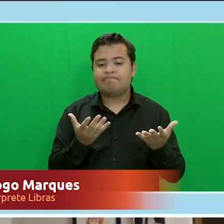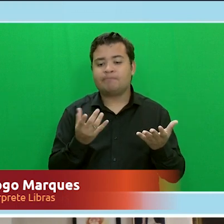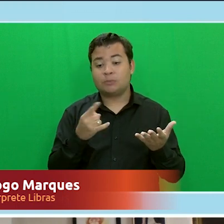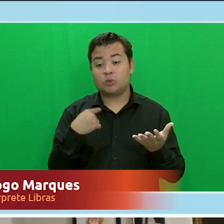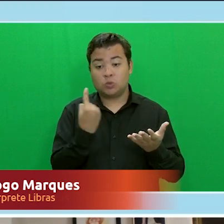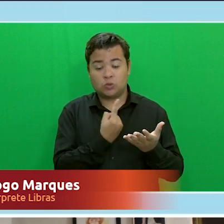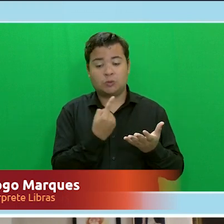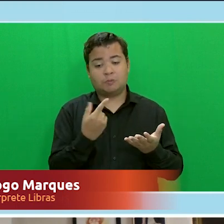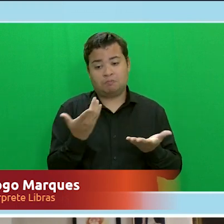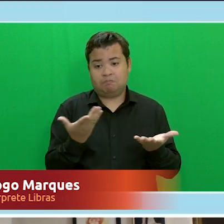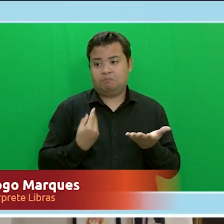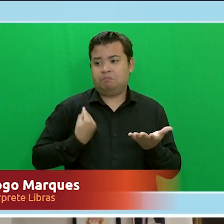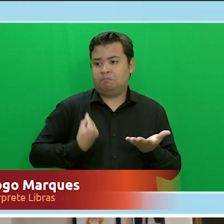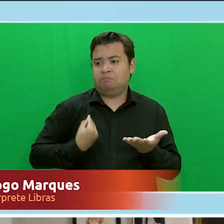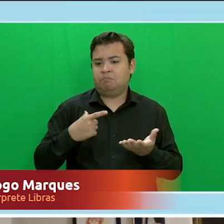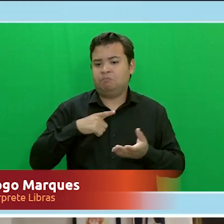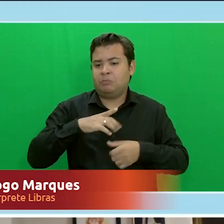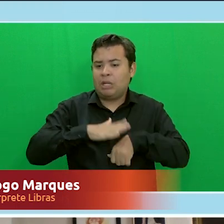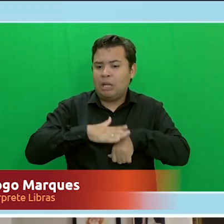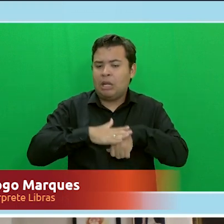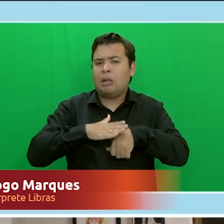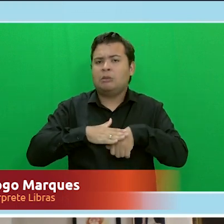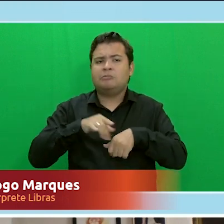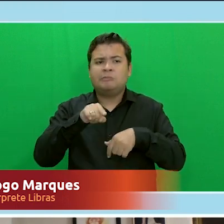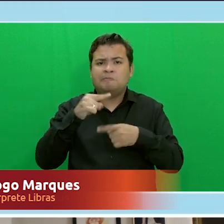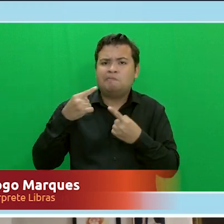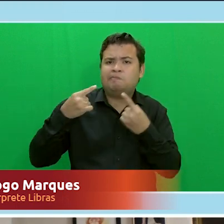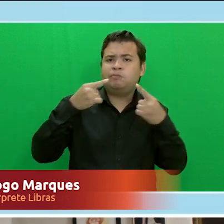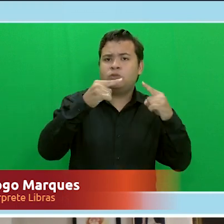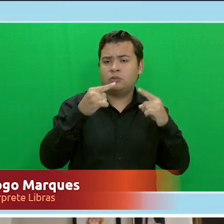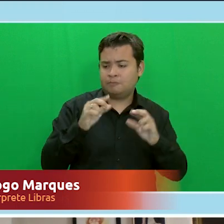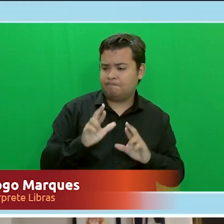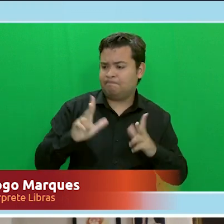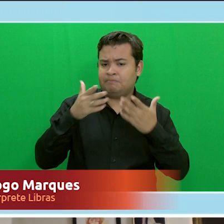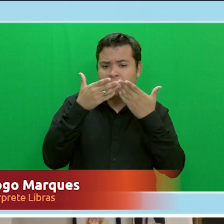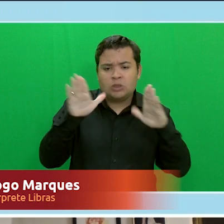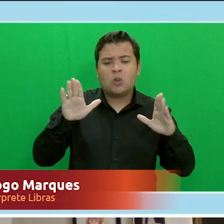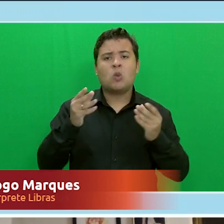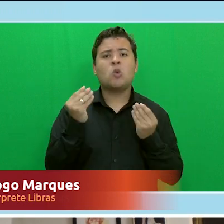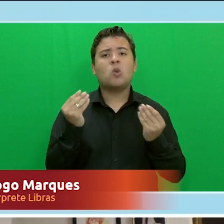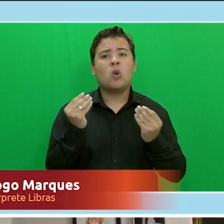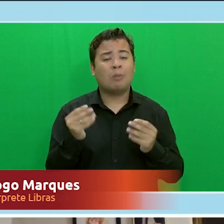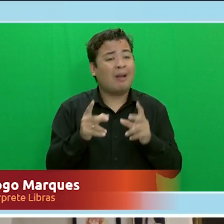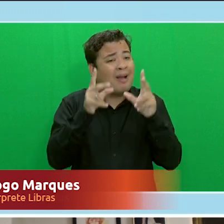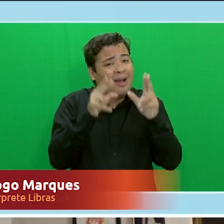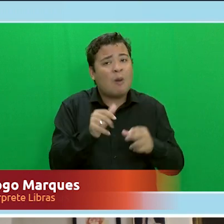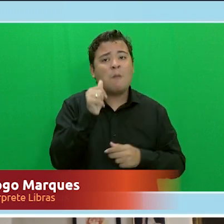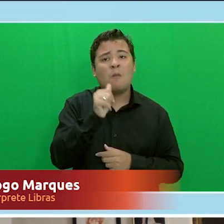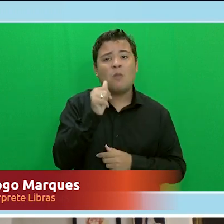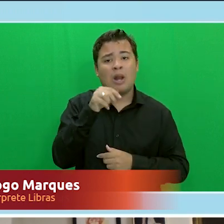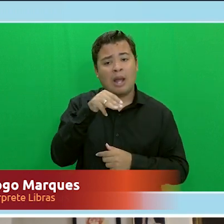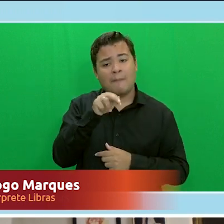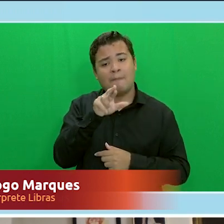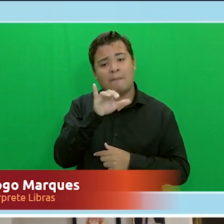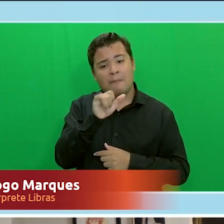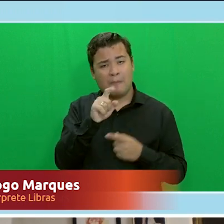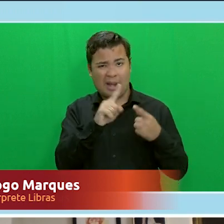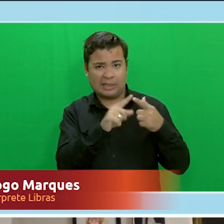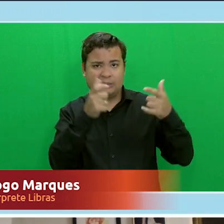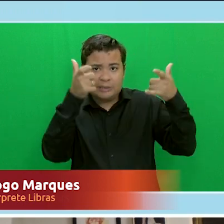a forma que nós temos de romper com isso? É justamente o que a Márcia estava colocando, a questão